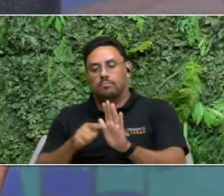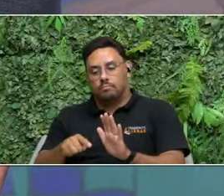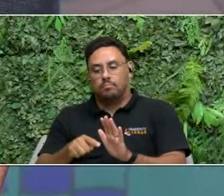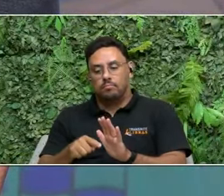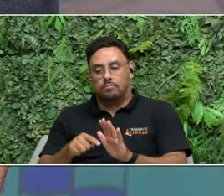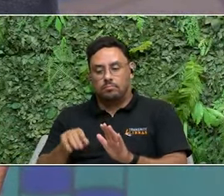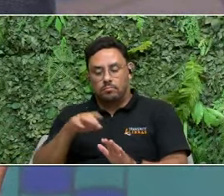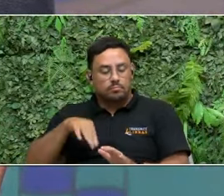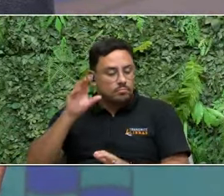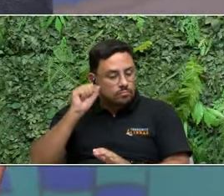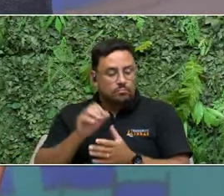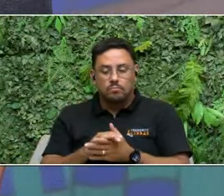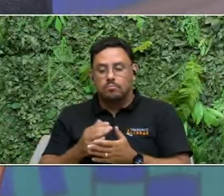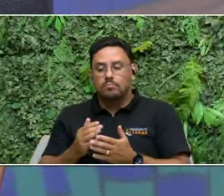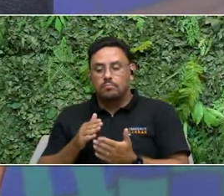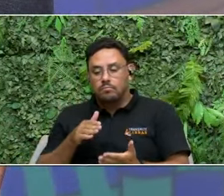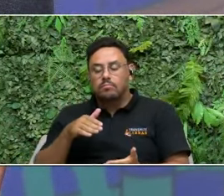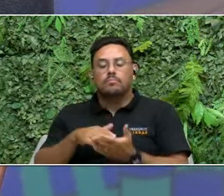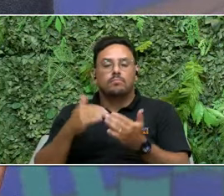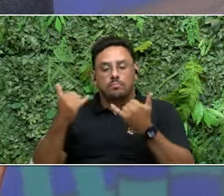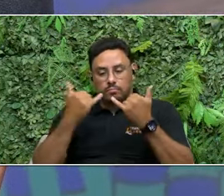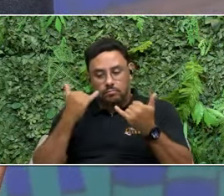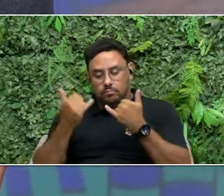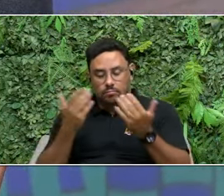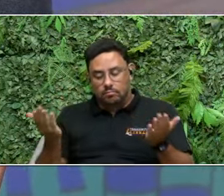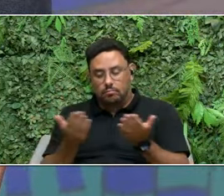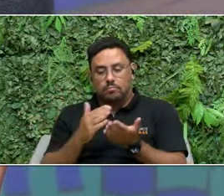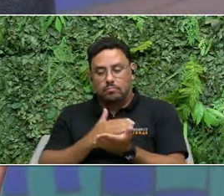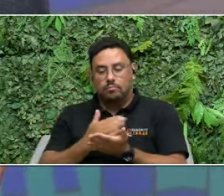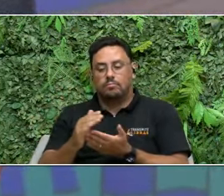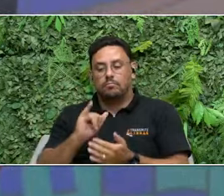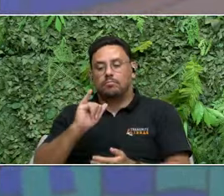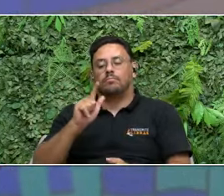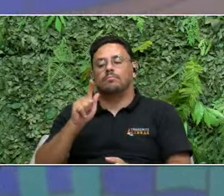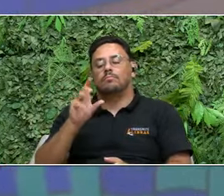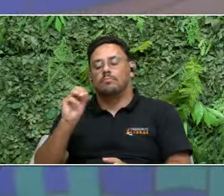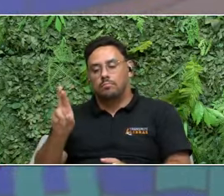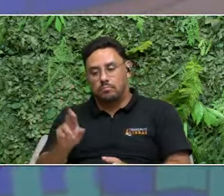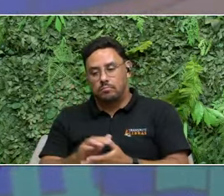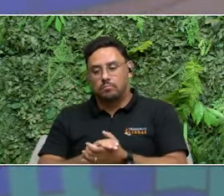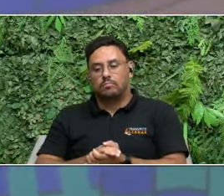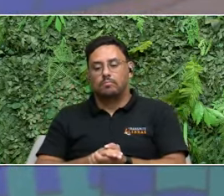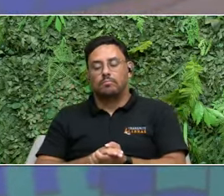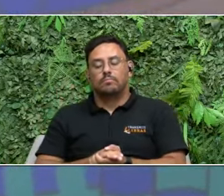nossos ouvintes e as últimas informações de hoje começa você guin